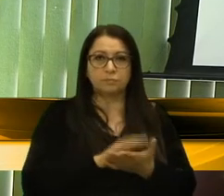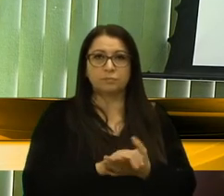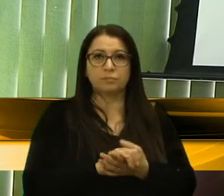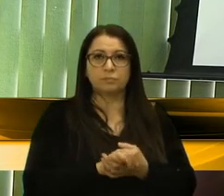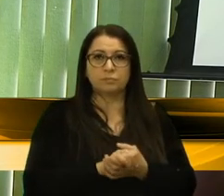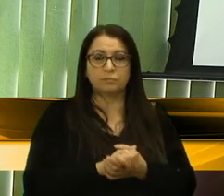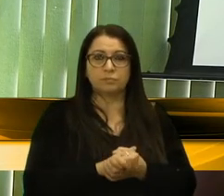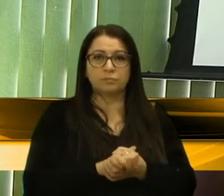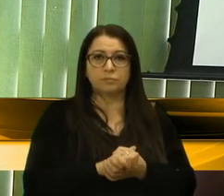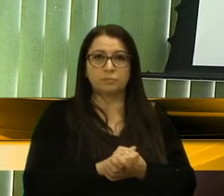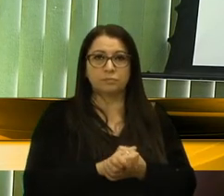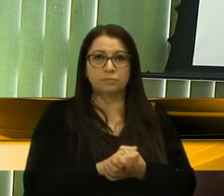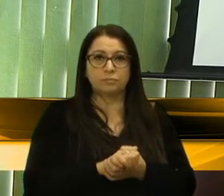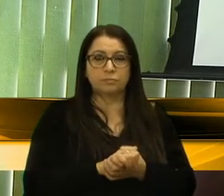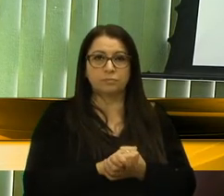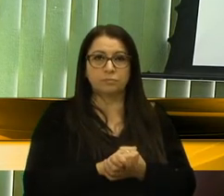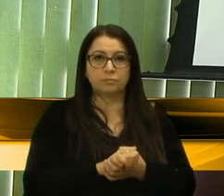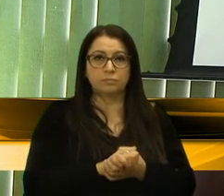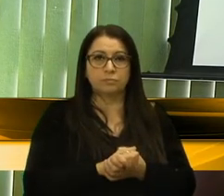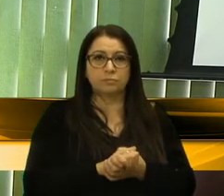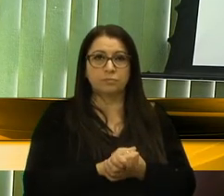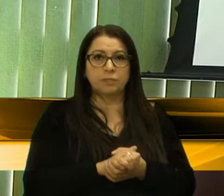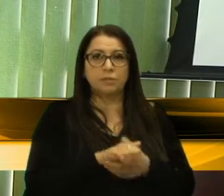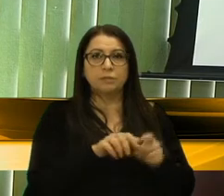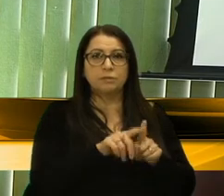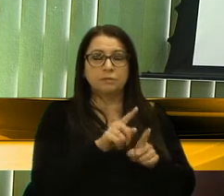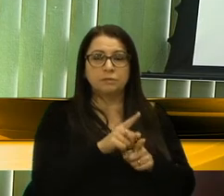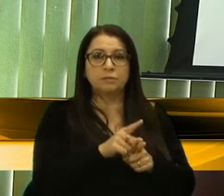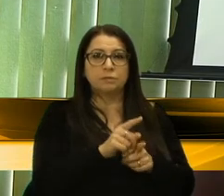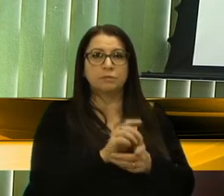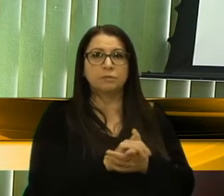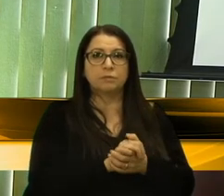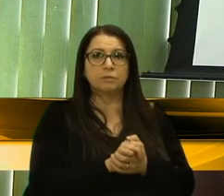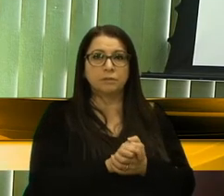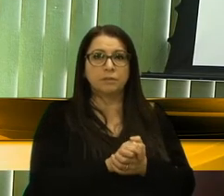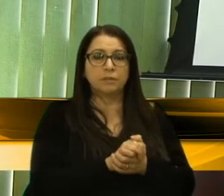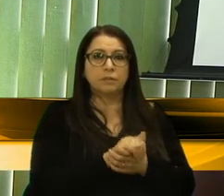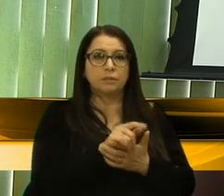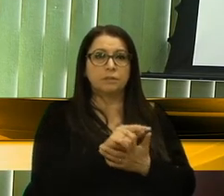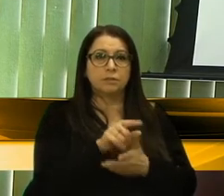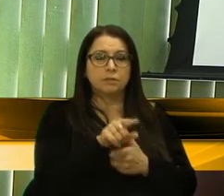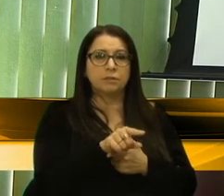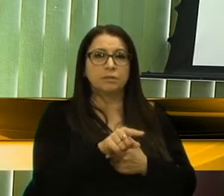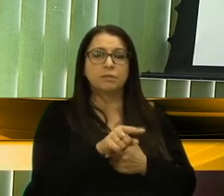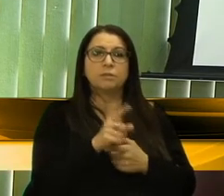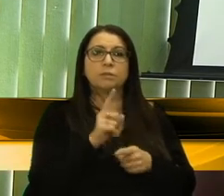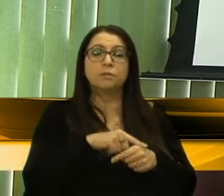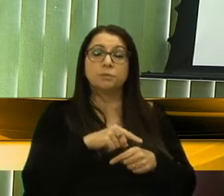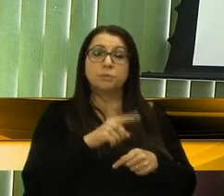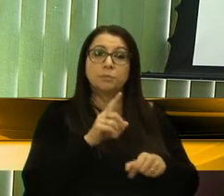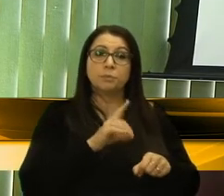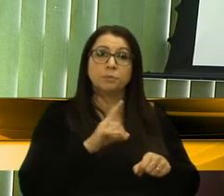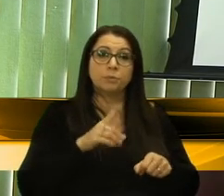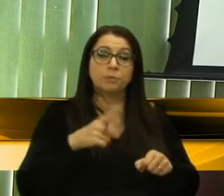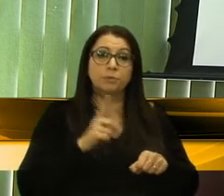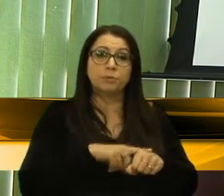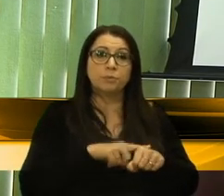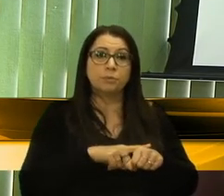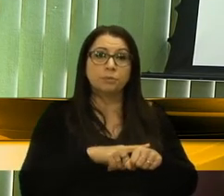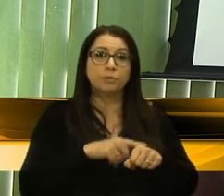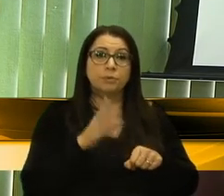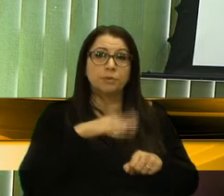vamos, com tranquilidade, mesmo sendo um momento de turbulência, para que a gente